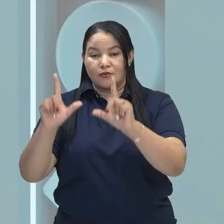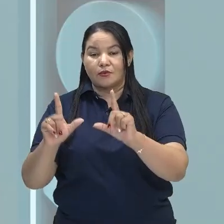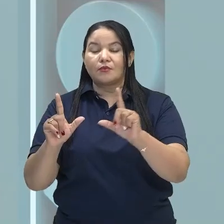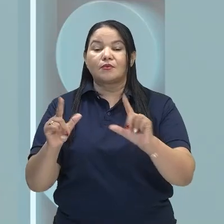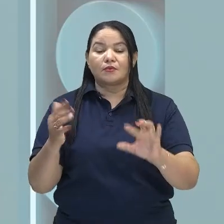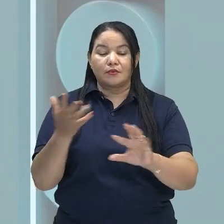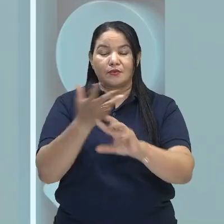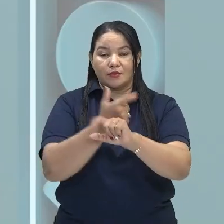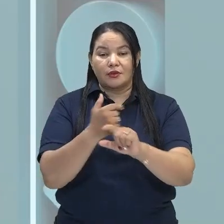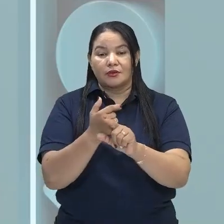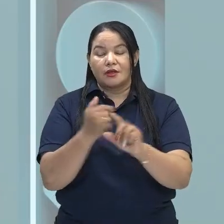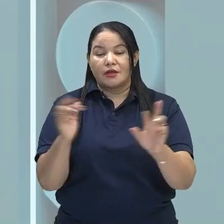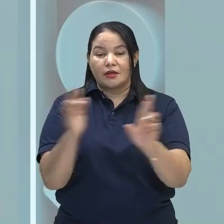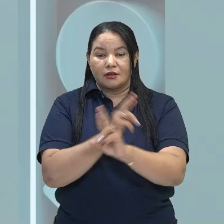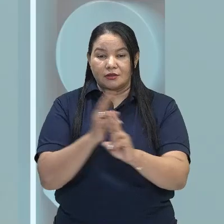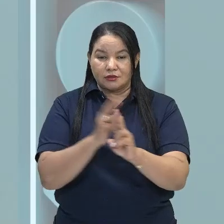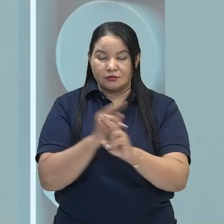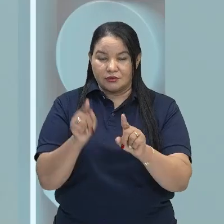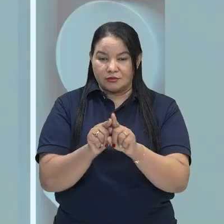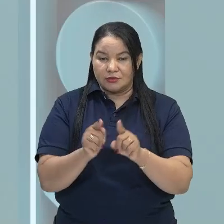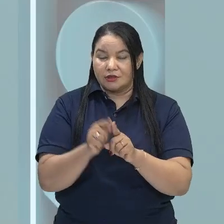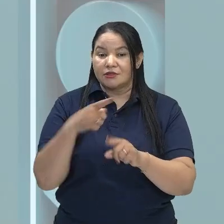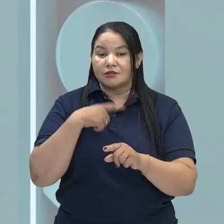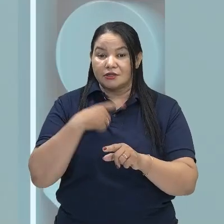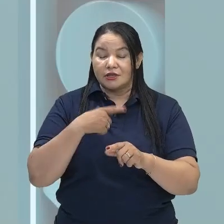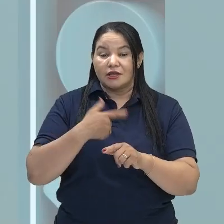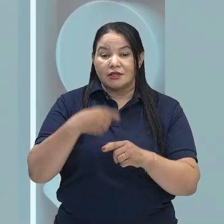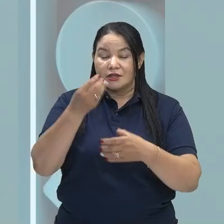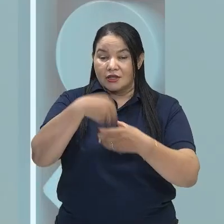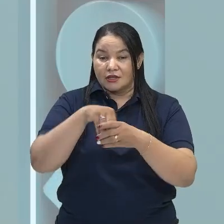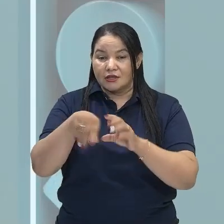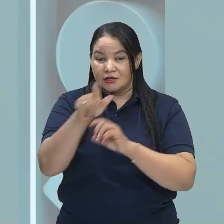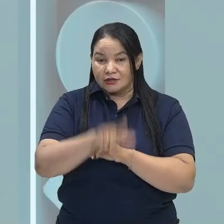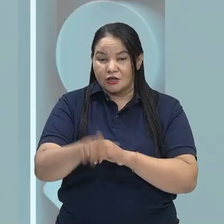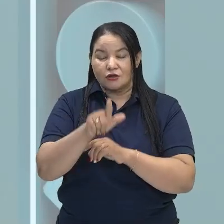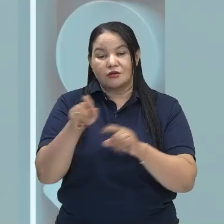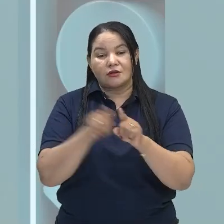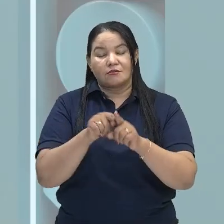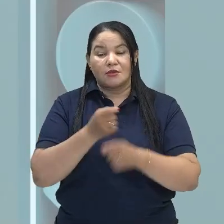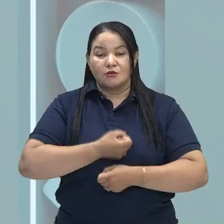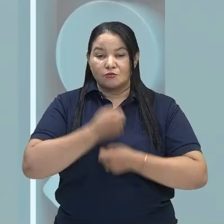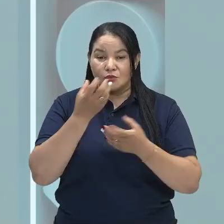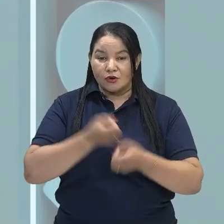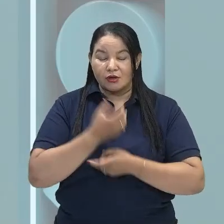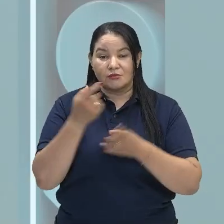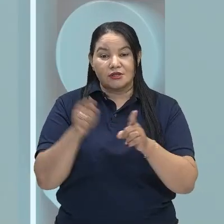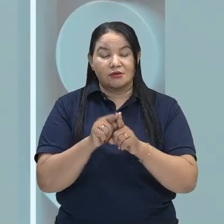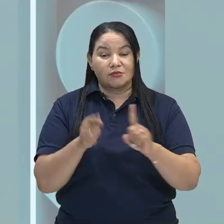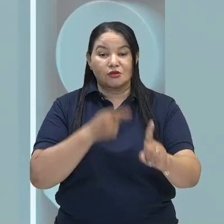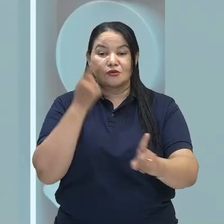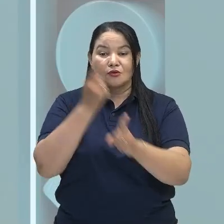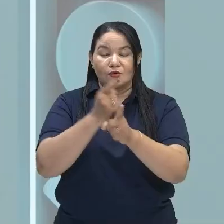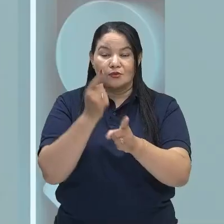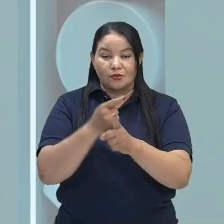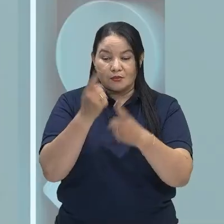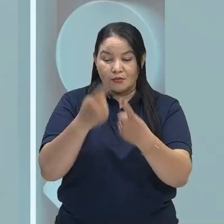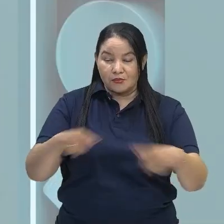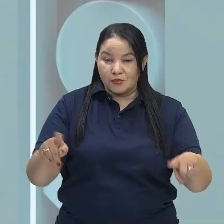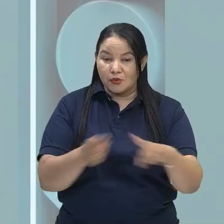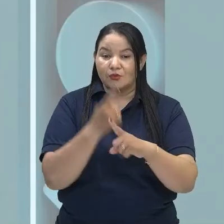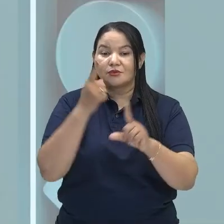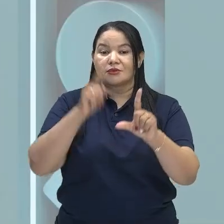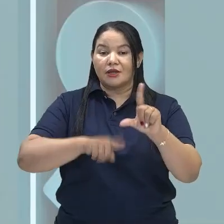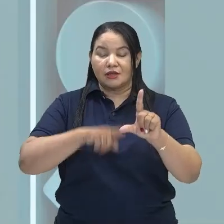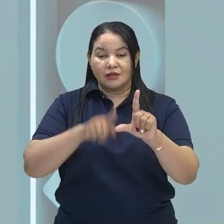na literatura, nós podemos encontrar na poesia, né, no poema, podemos encontrar em letras de música